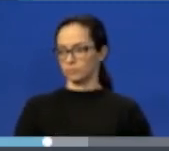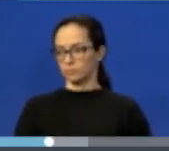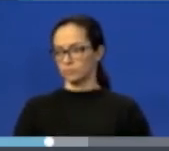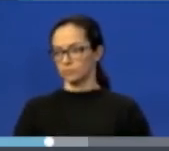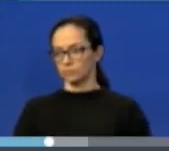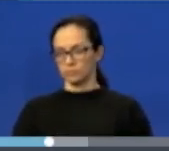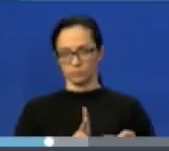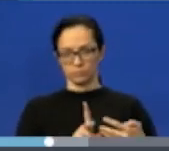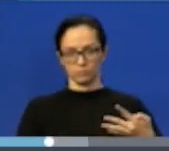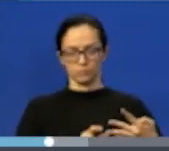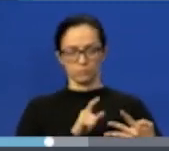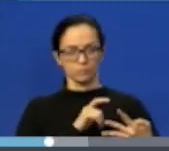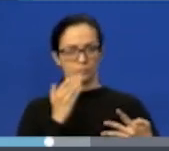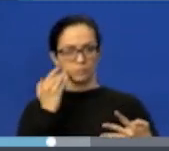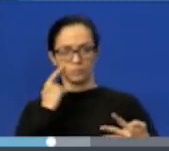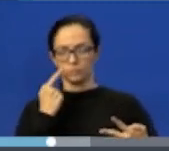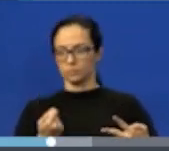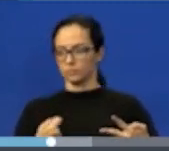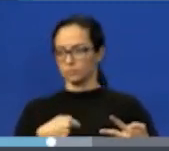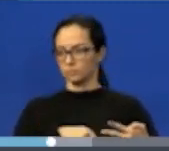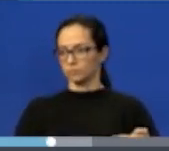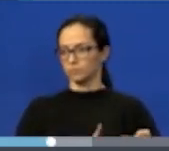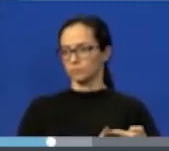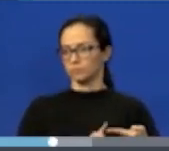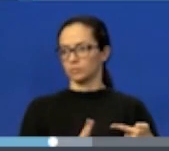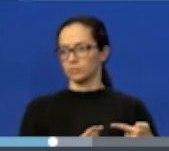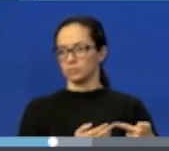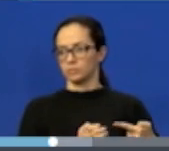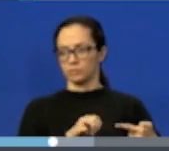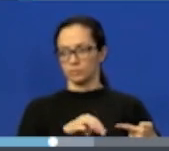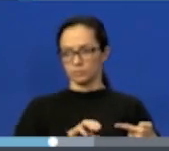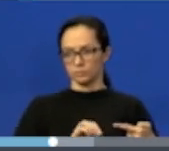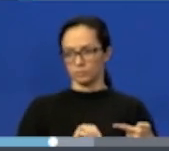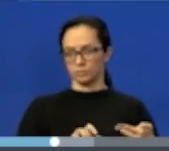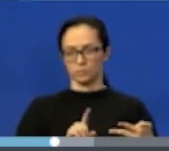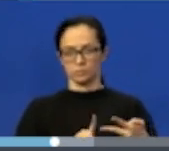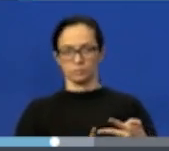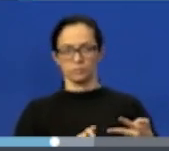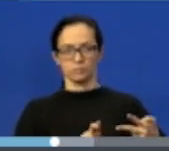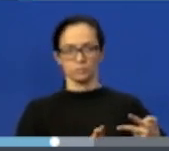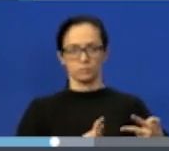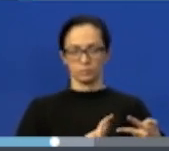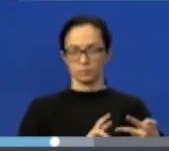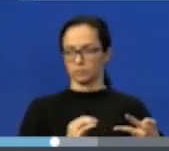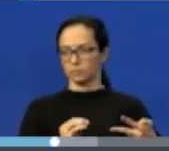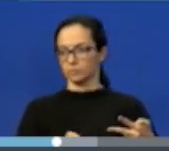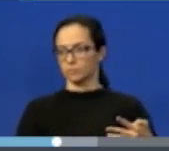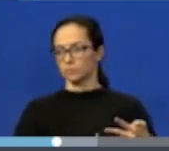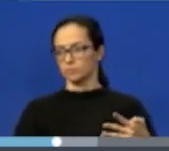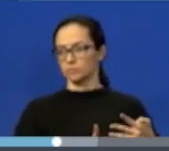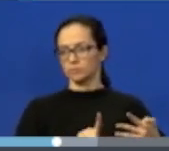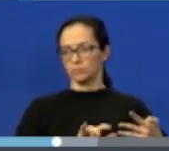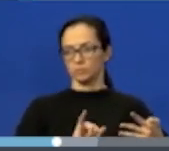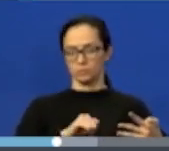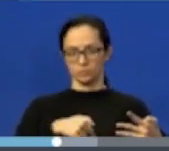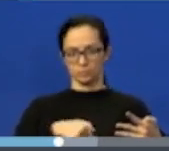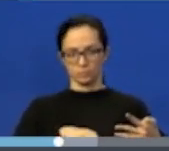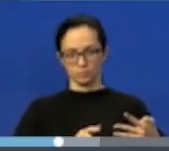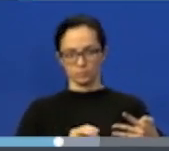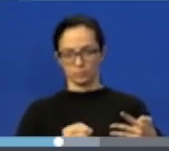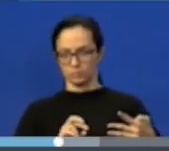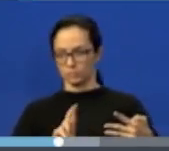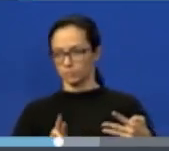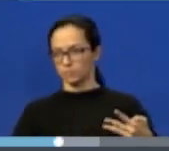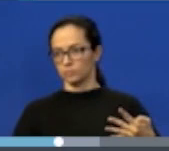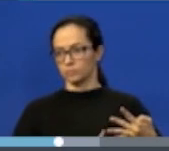4 principais tipos de exames microbiológicos, que nós temos a hemocultura, a urocultura, o exame do líquor e